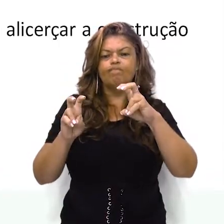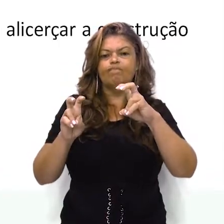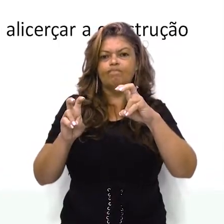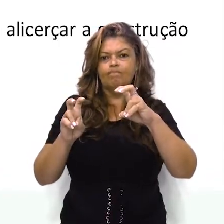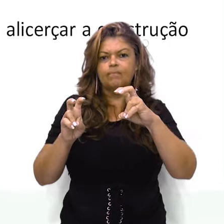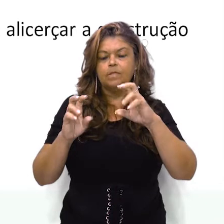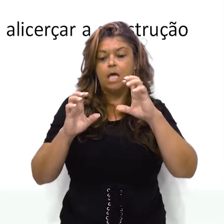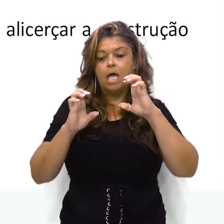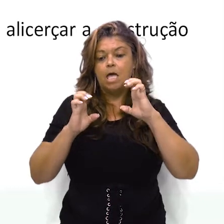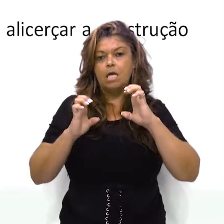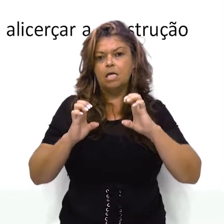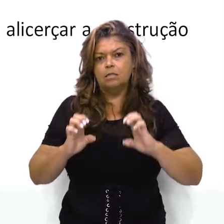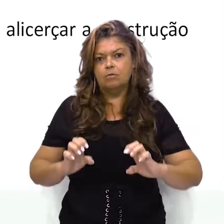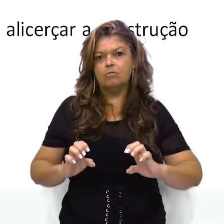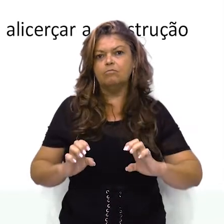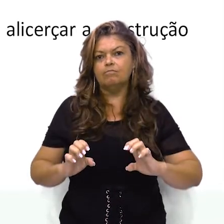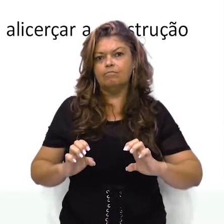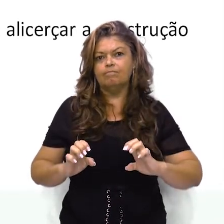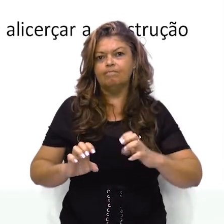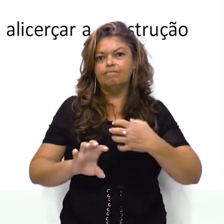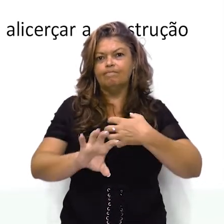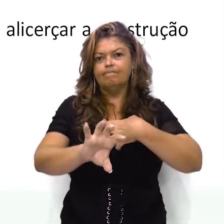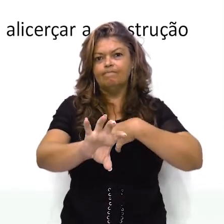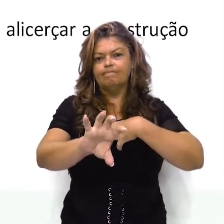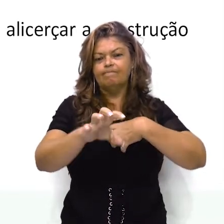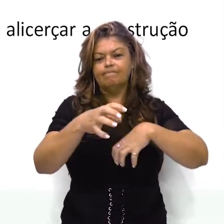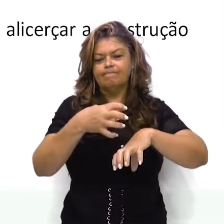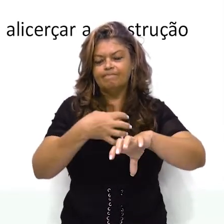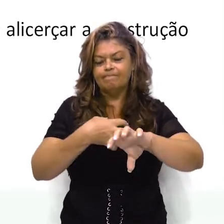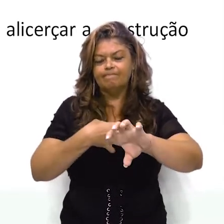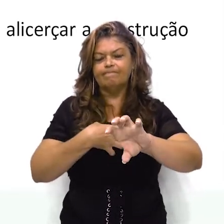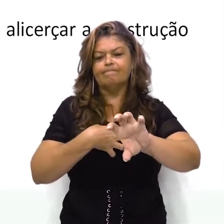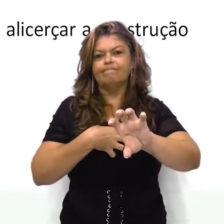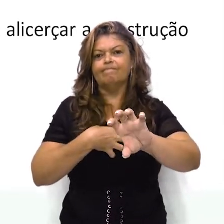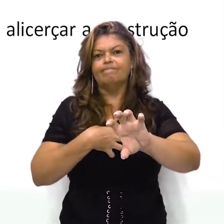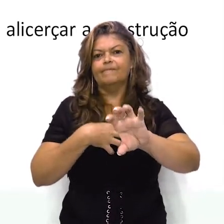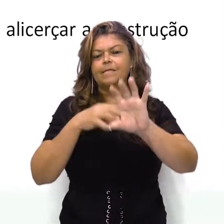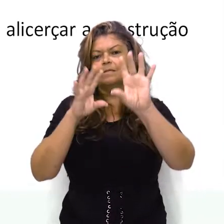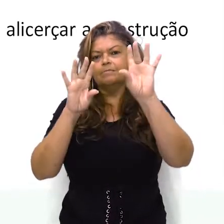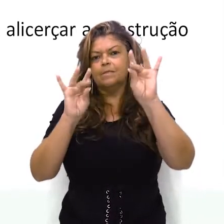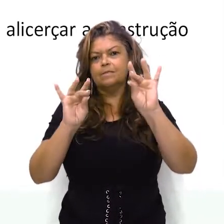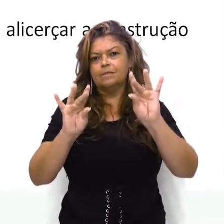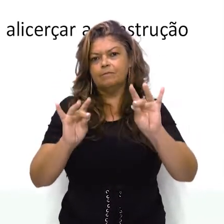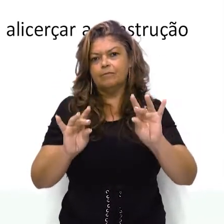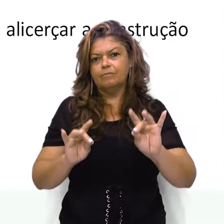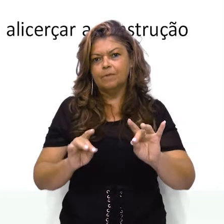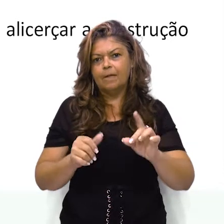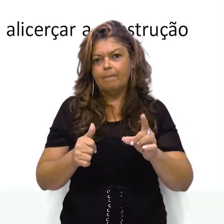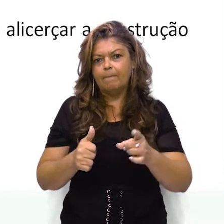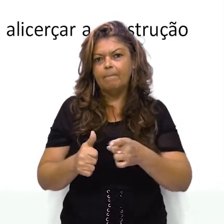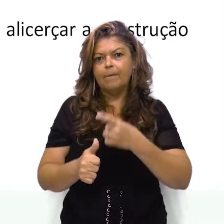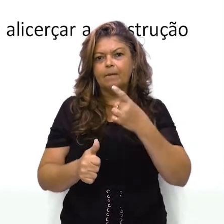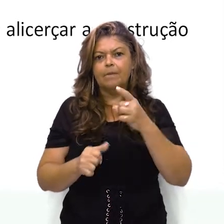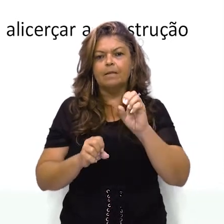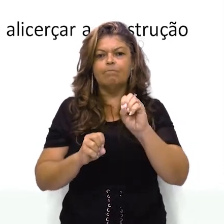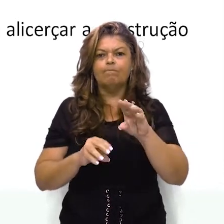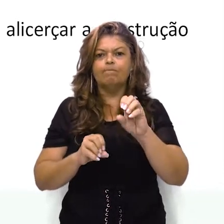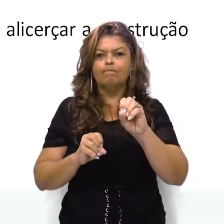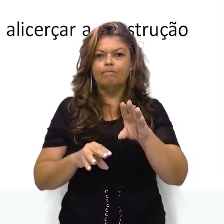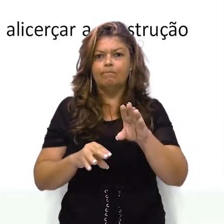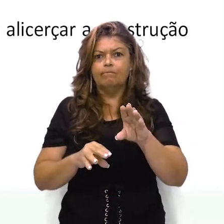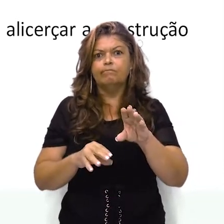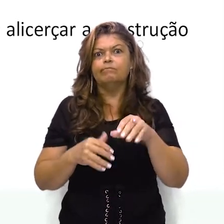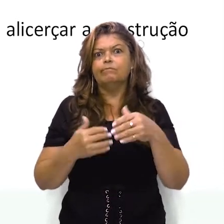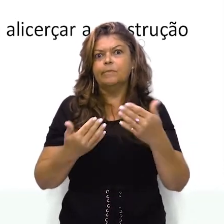valores éticos, que tem como aí um objetivo específico para essa nossa primeira aula, identificar